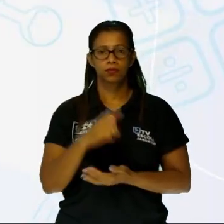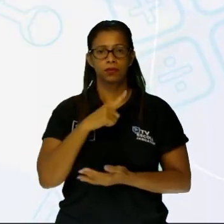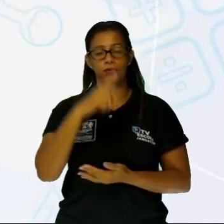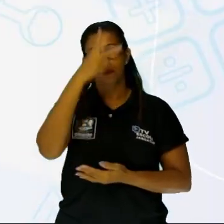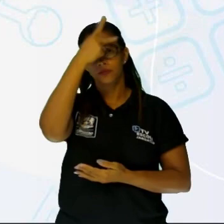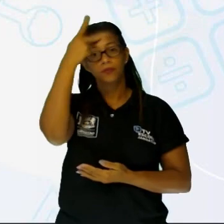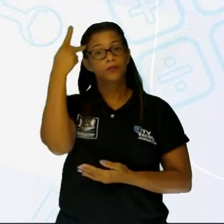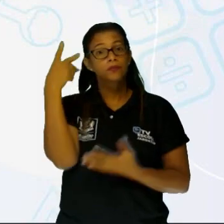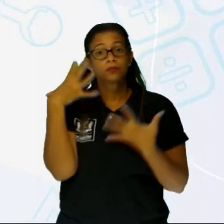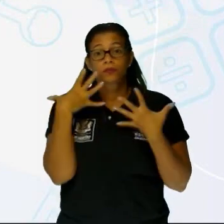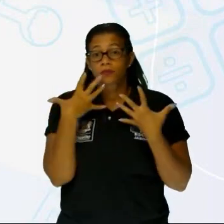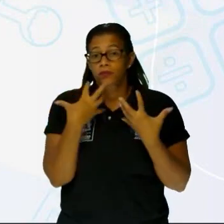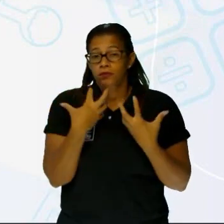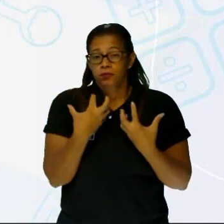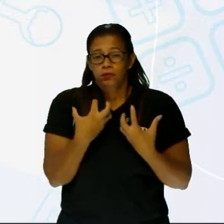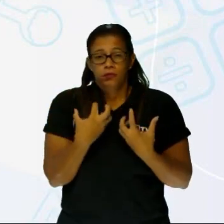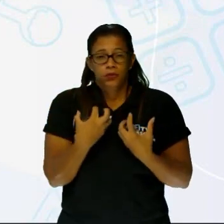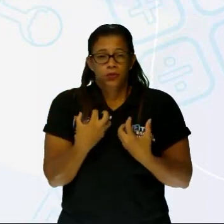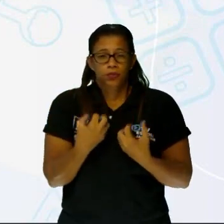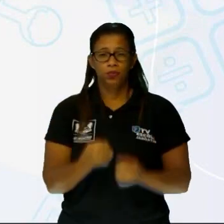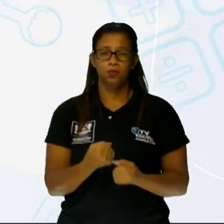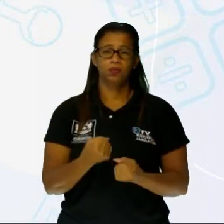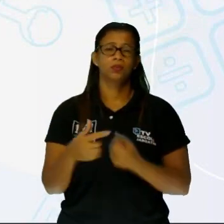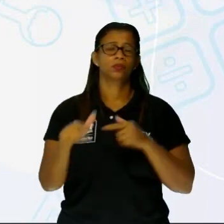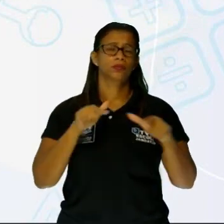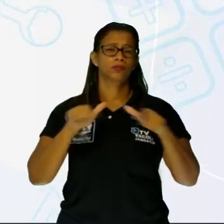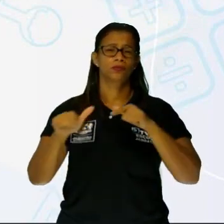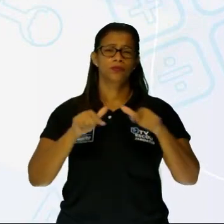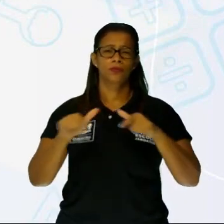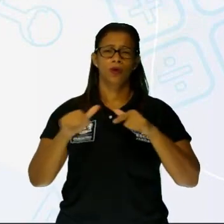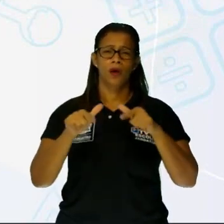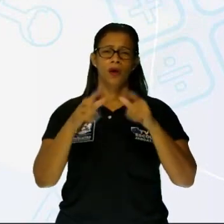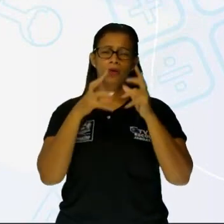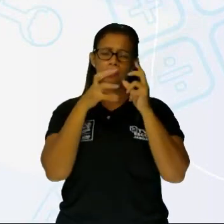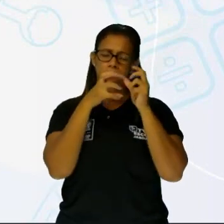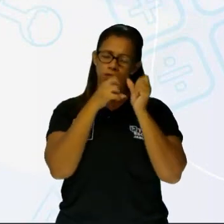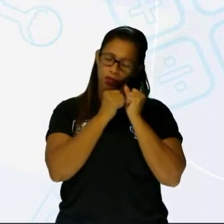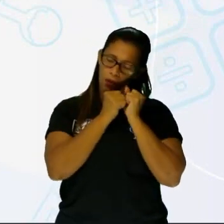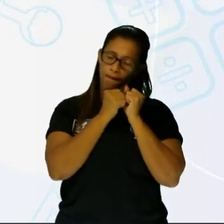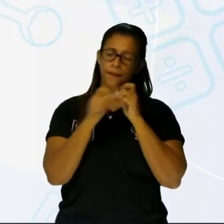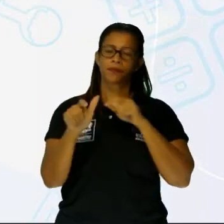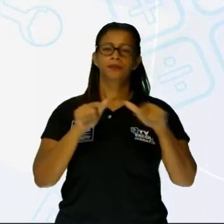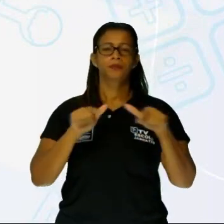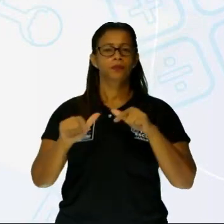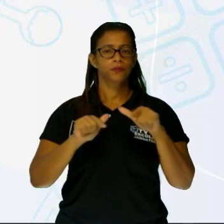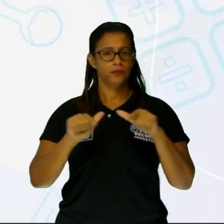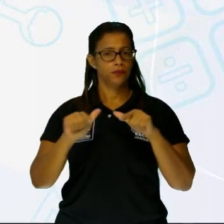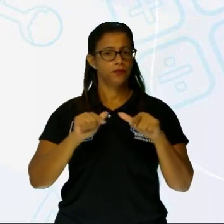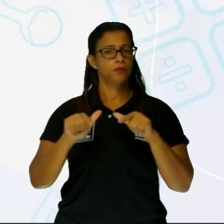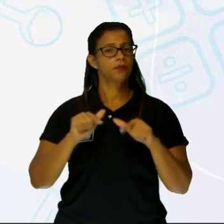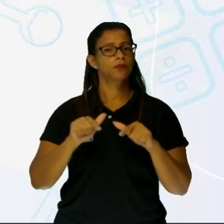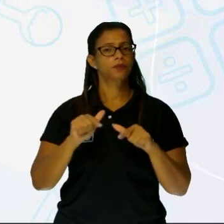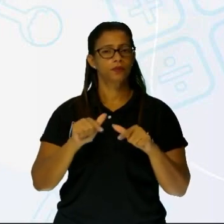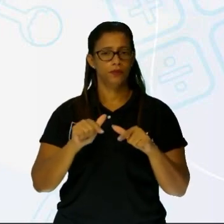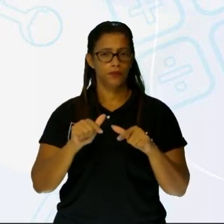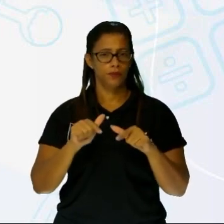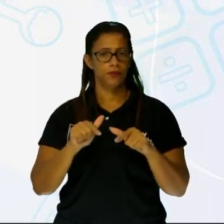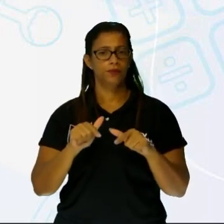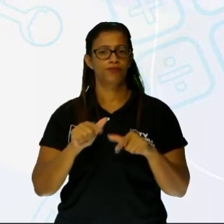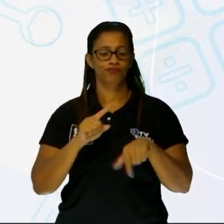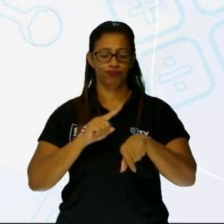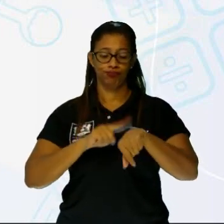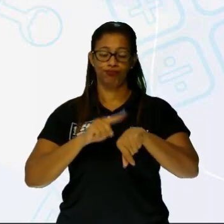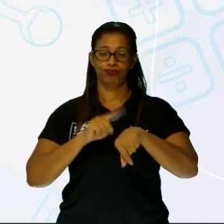está super cansada do trabalho. Olha só para ela, ela está dormindo no trabalho, né? E ainda são